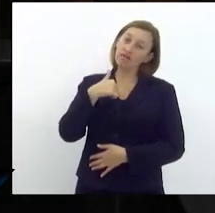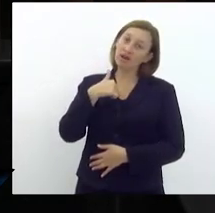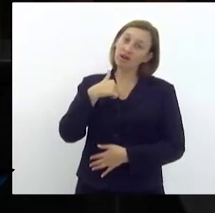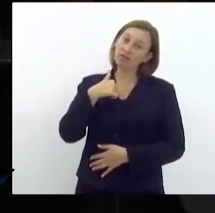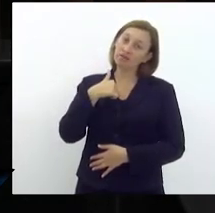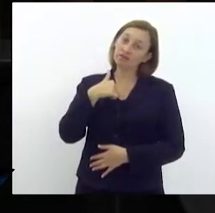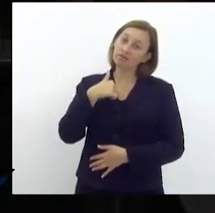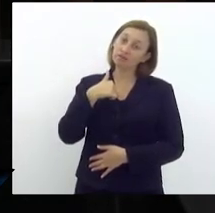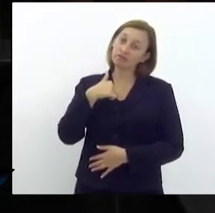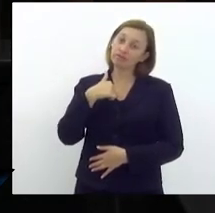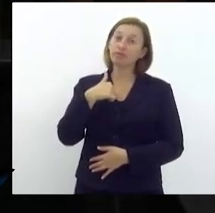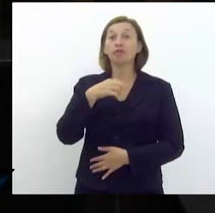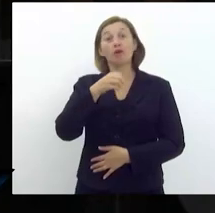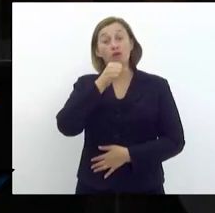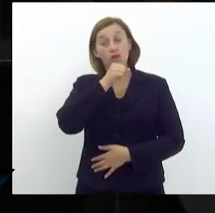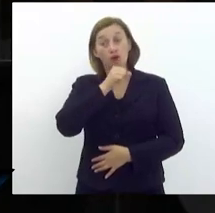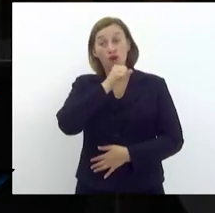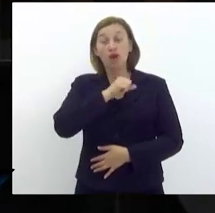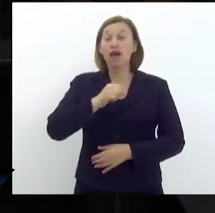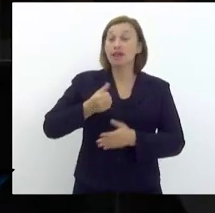Dezembro de